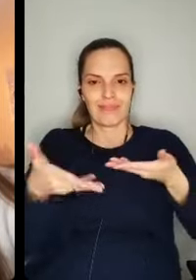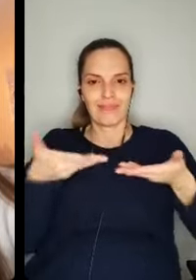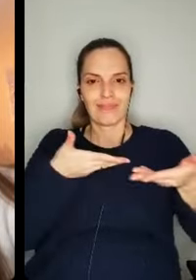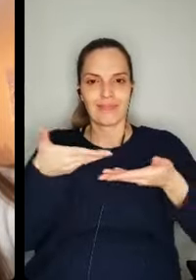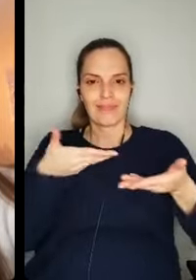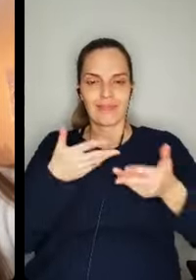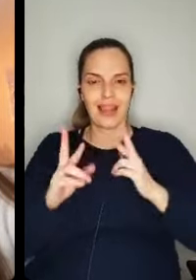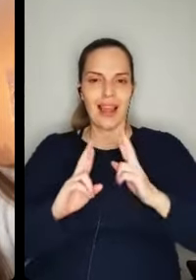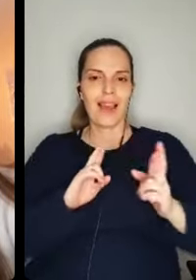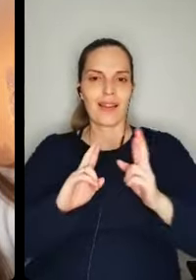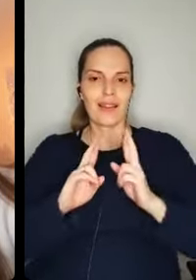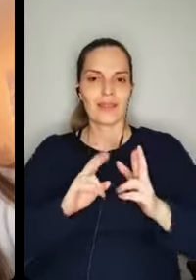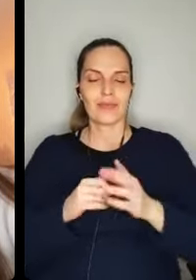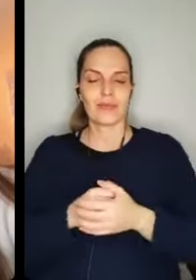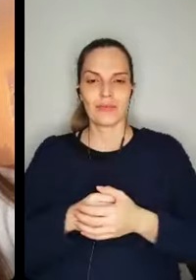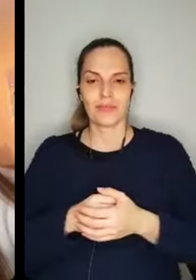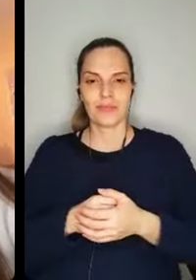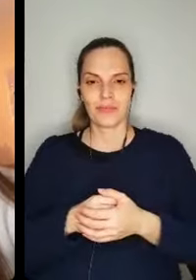dos cursos.